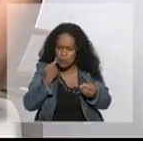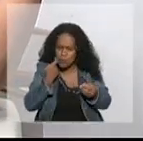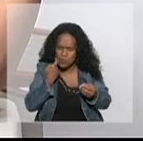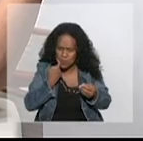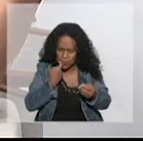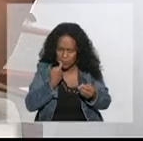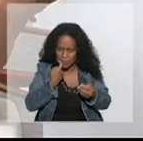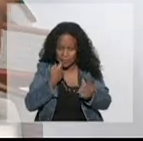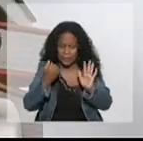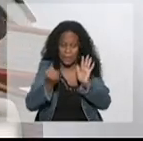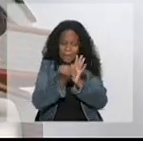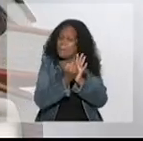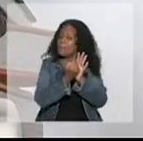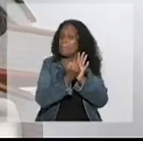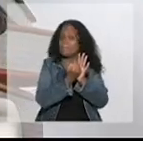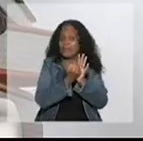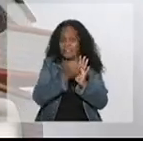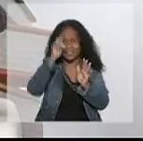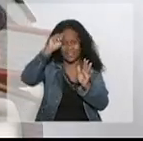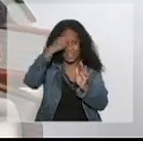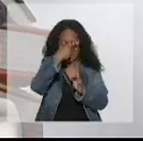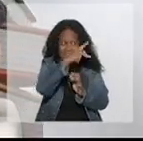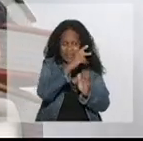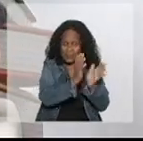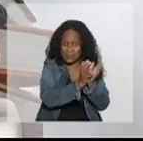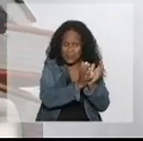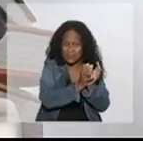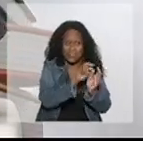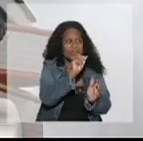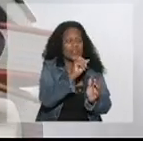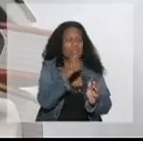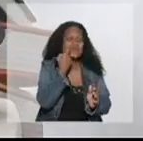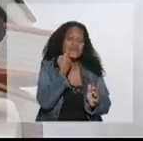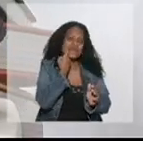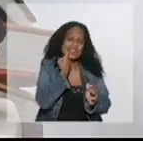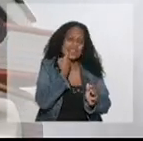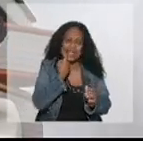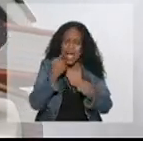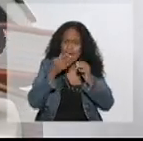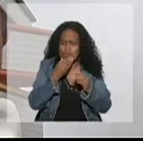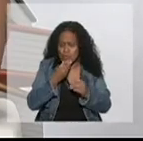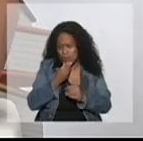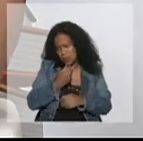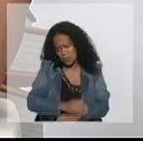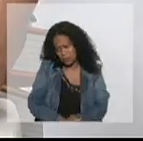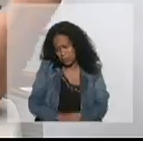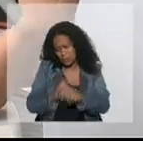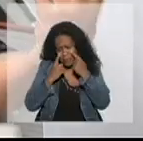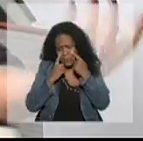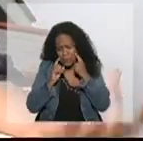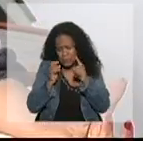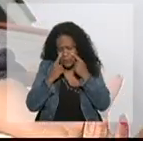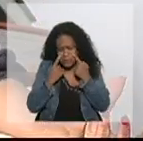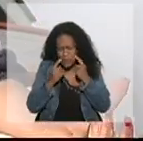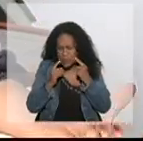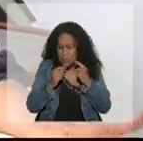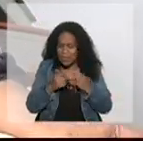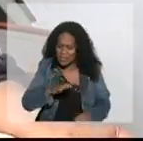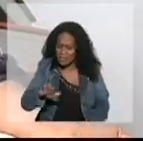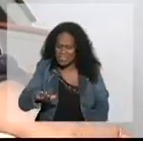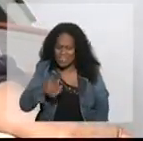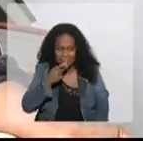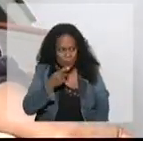todo quanto é lado. E o símbolo da etnia deles é o peixe. Oh, e ele chorava, e as crianças diziam